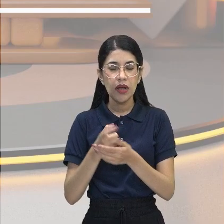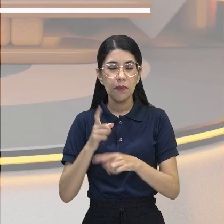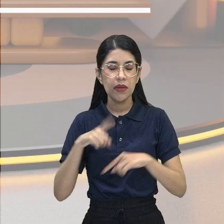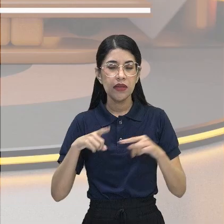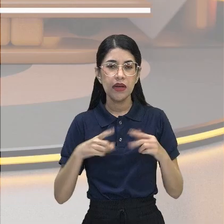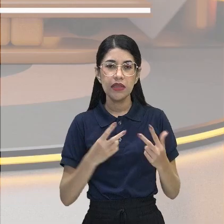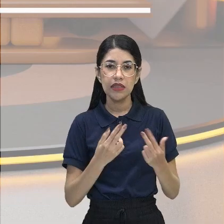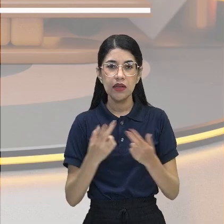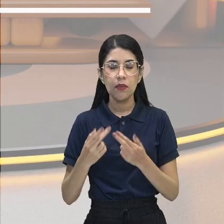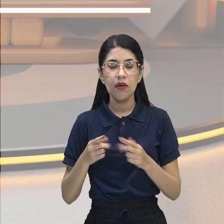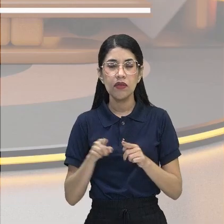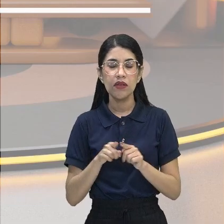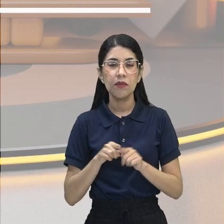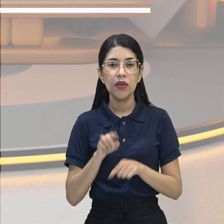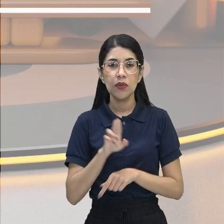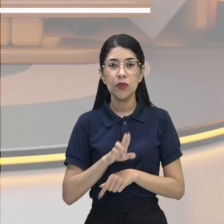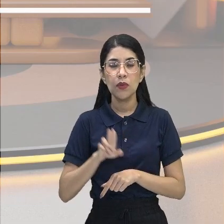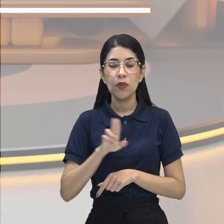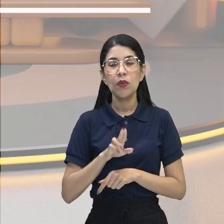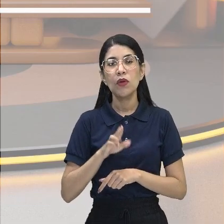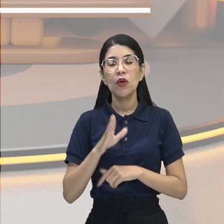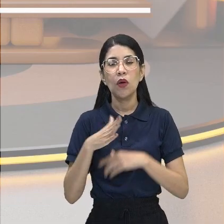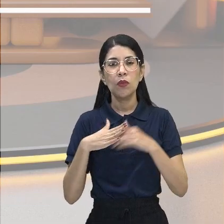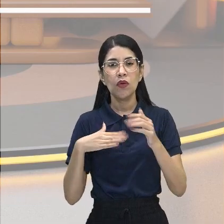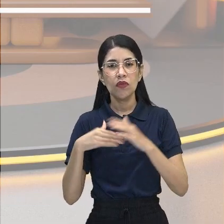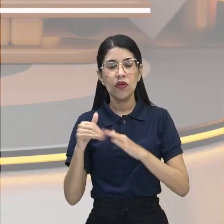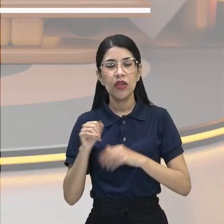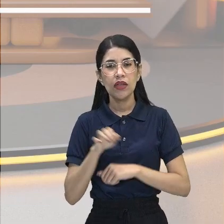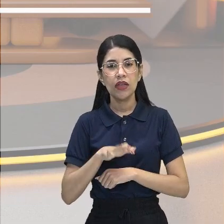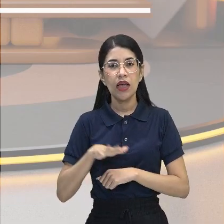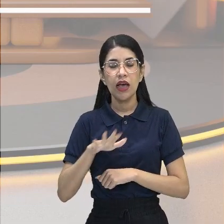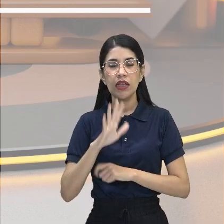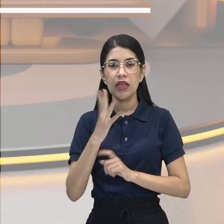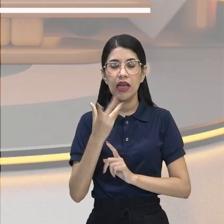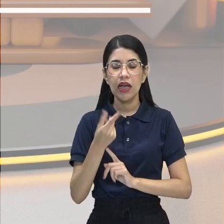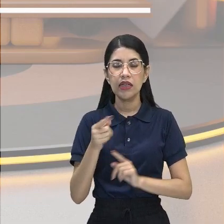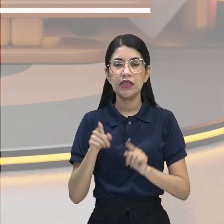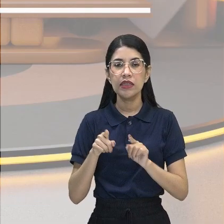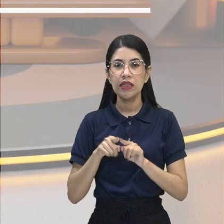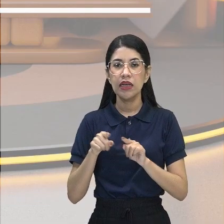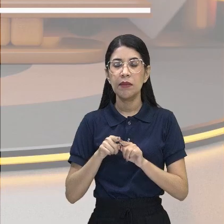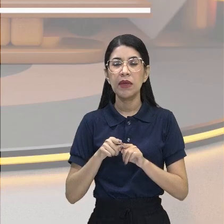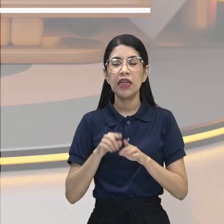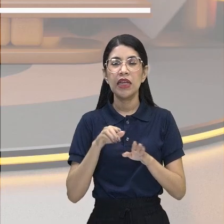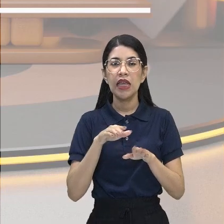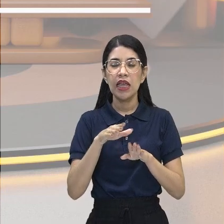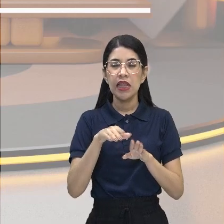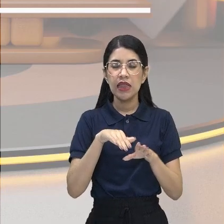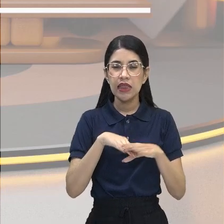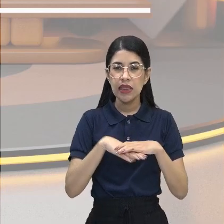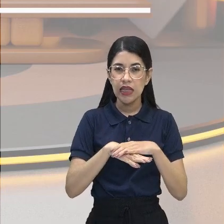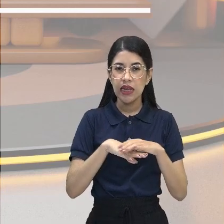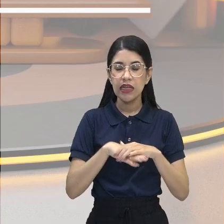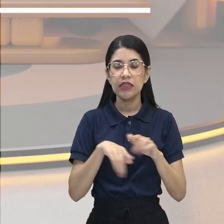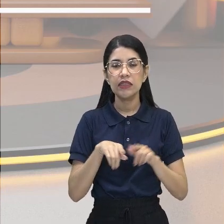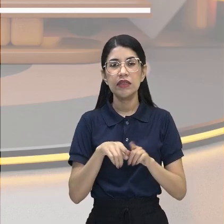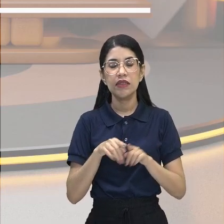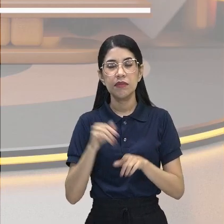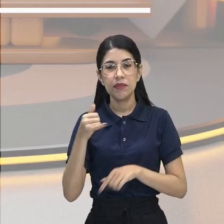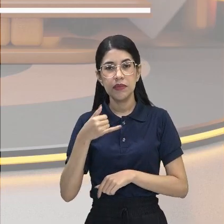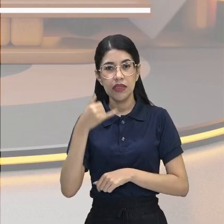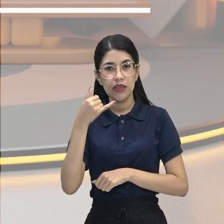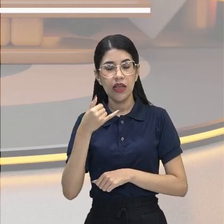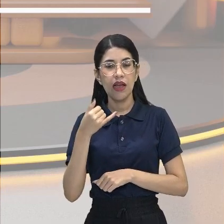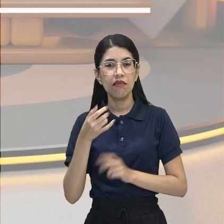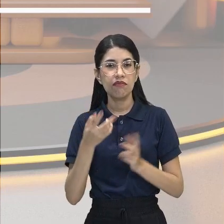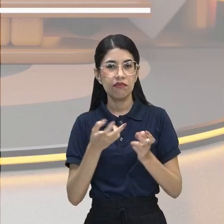geral. Consumimos os mesmos artistas, consumimos também as mesmas marcas de tênis, a gente deseja o mesmo celular, conforme vocês